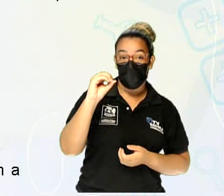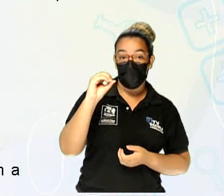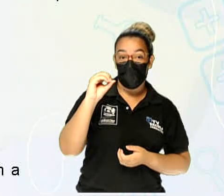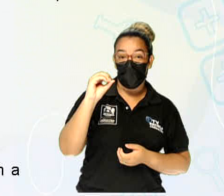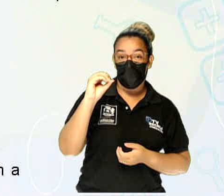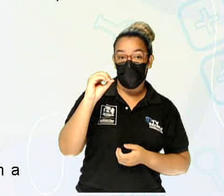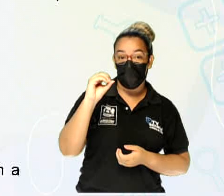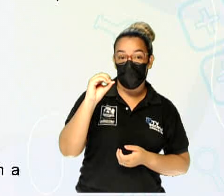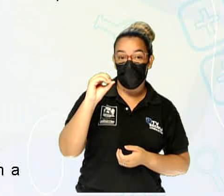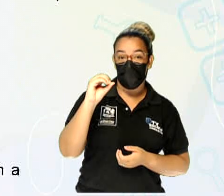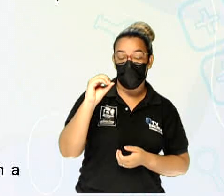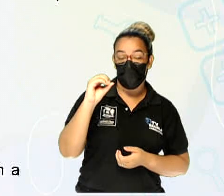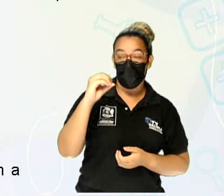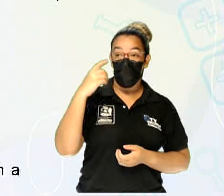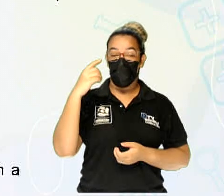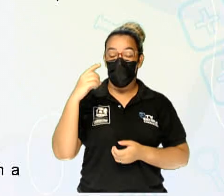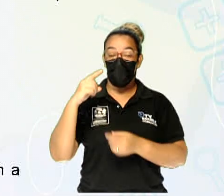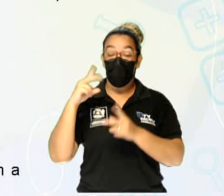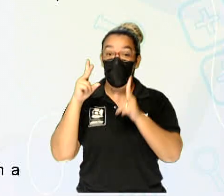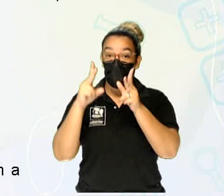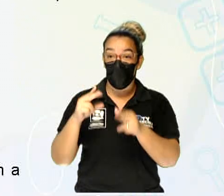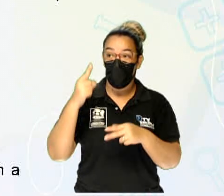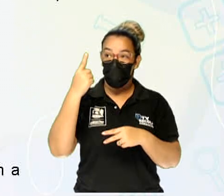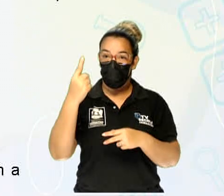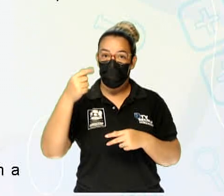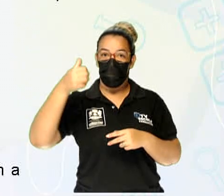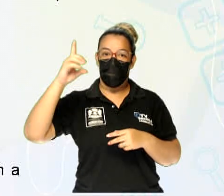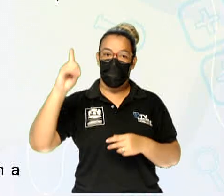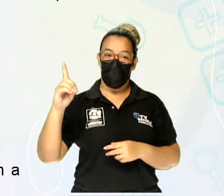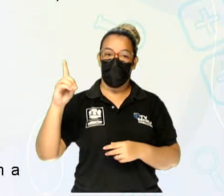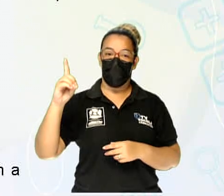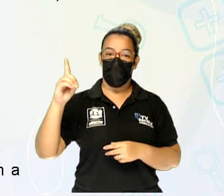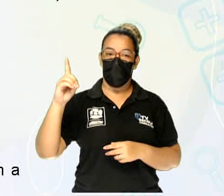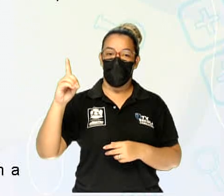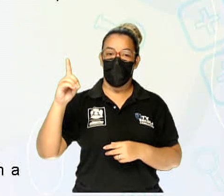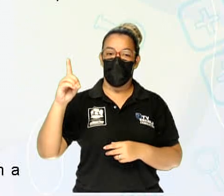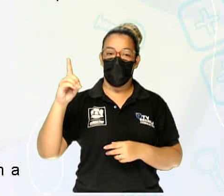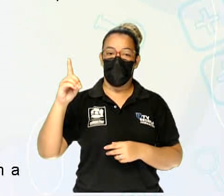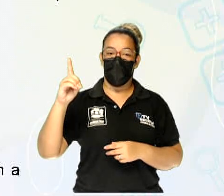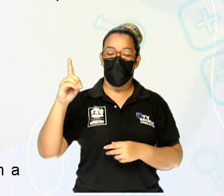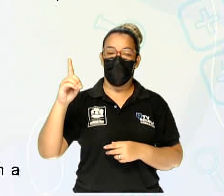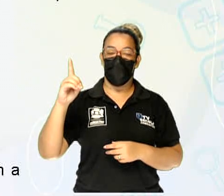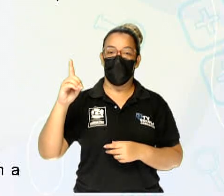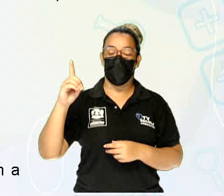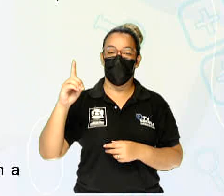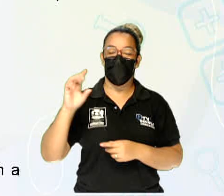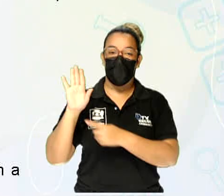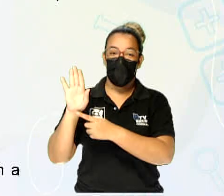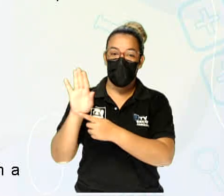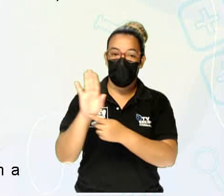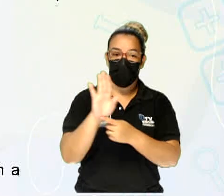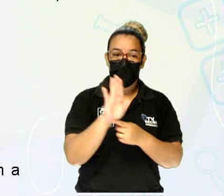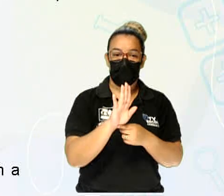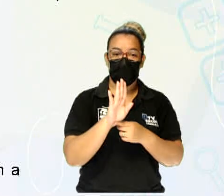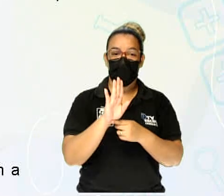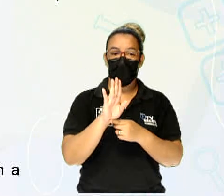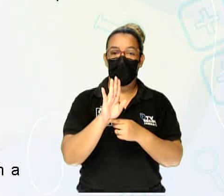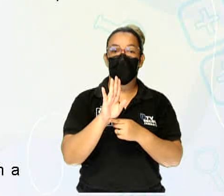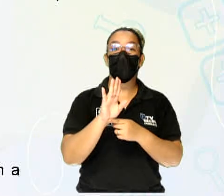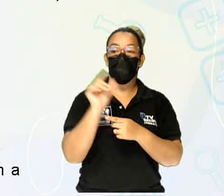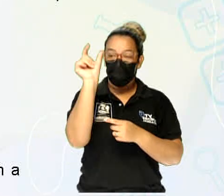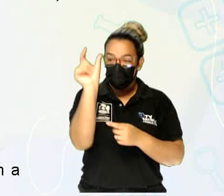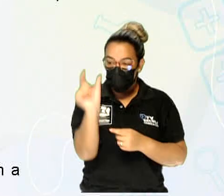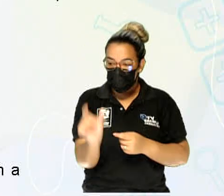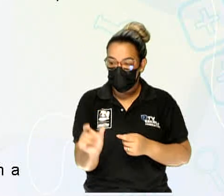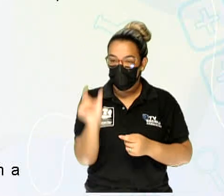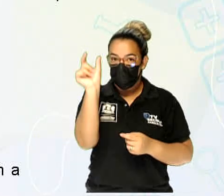aí uma dezena. Então, tá aqui, a minha uma dezena, que é representada no material dourado como